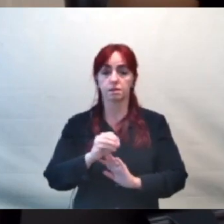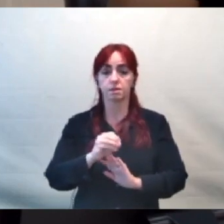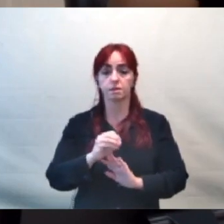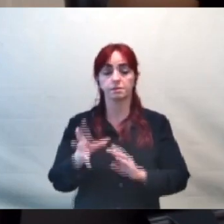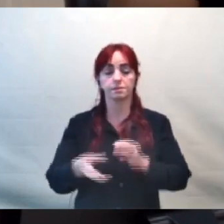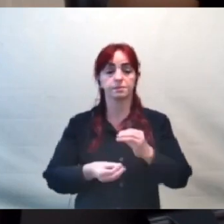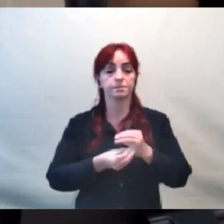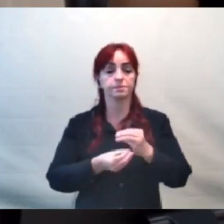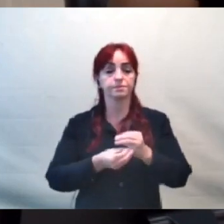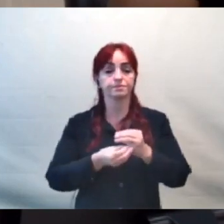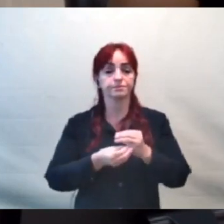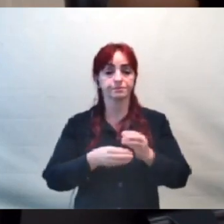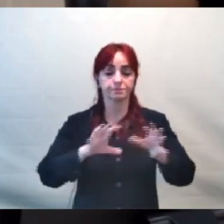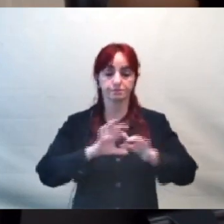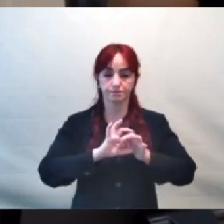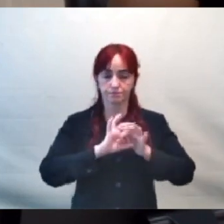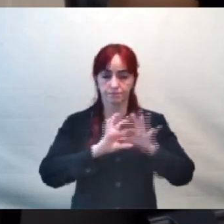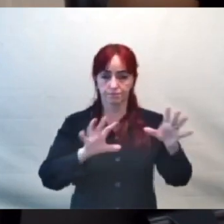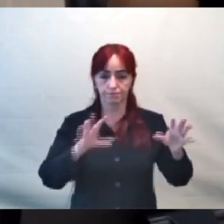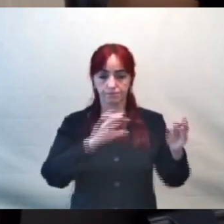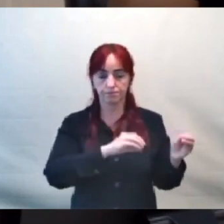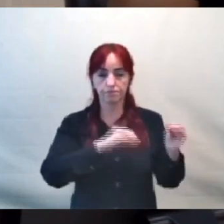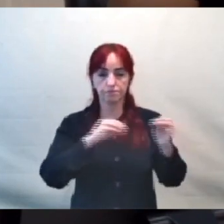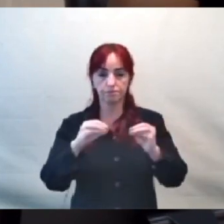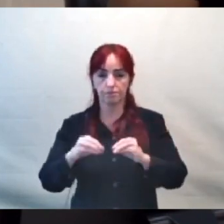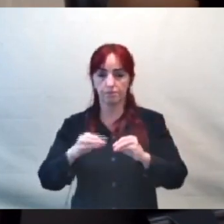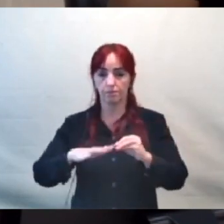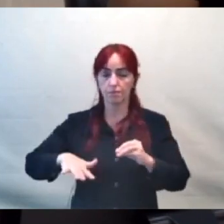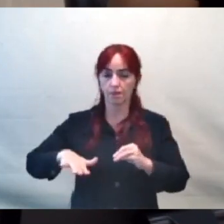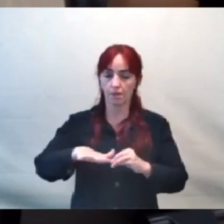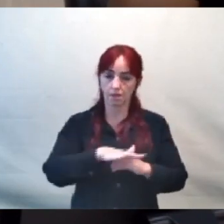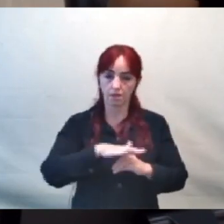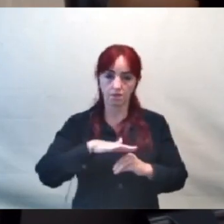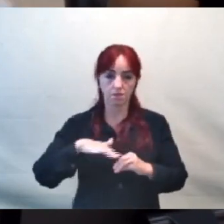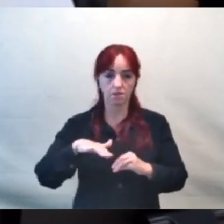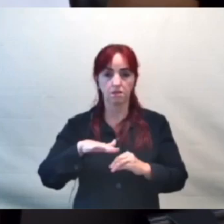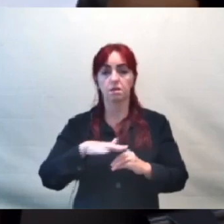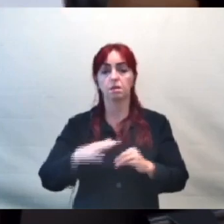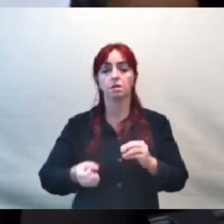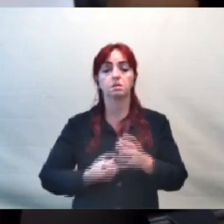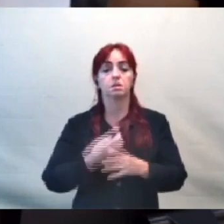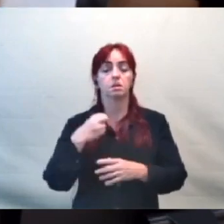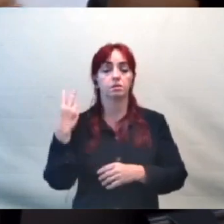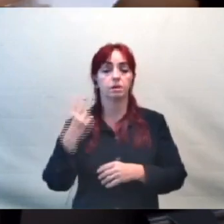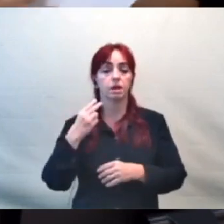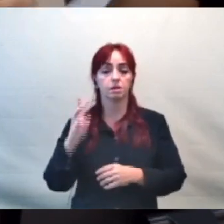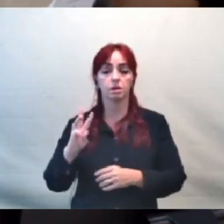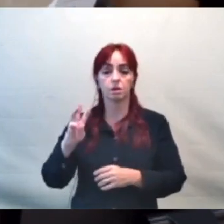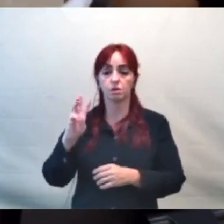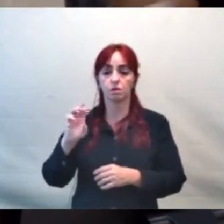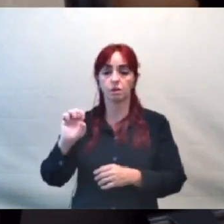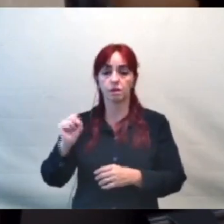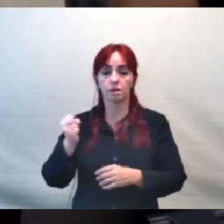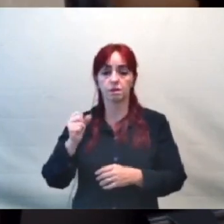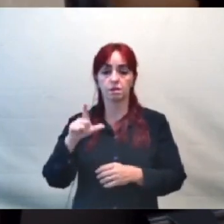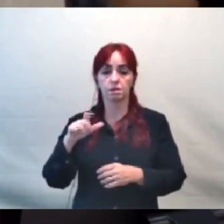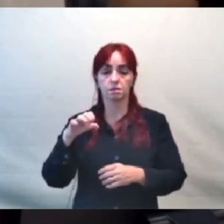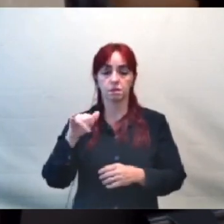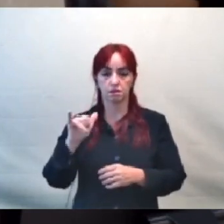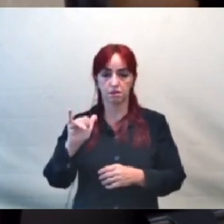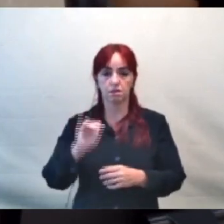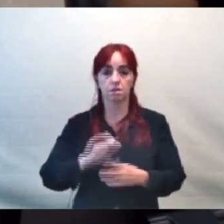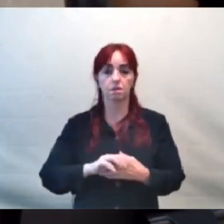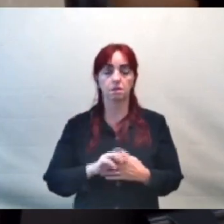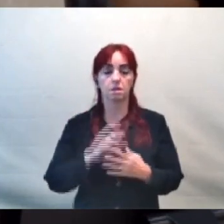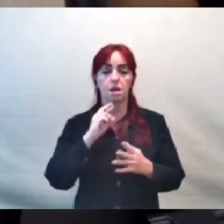a desafetação da área que menciona. De autoria do vereador Wesley Moreira. Relatora foi